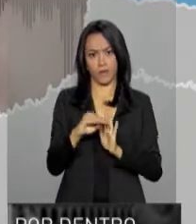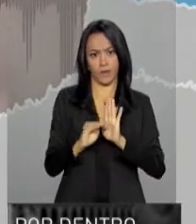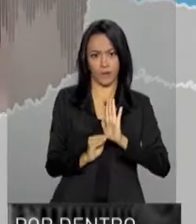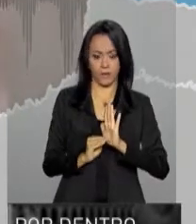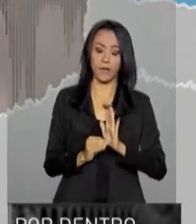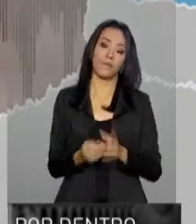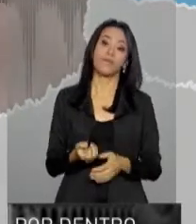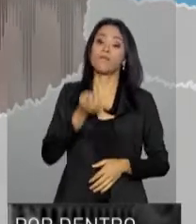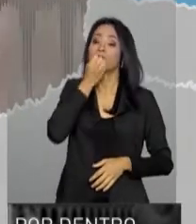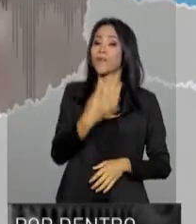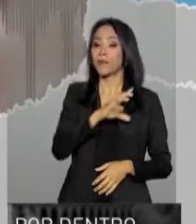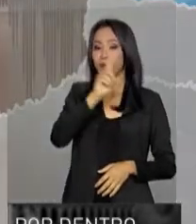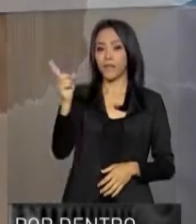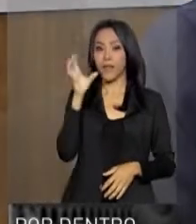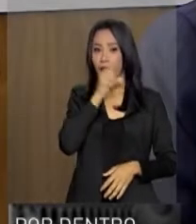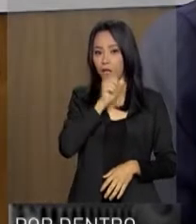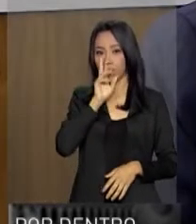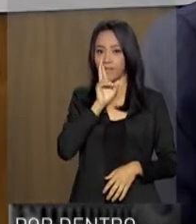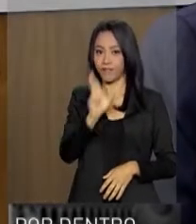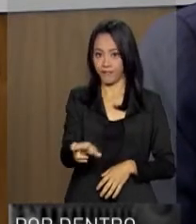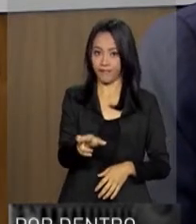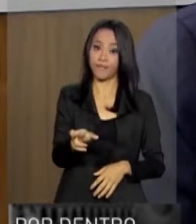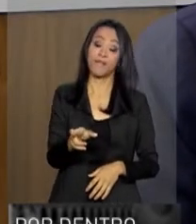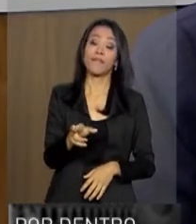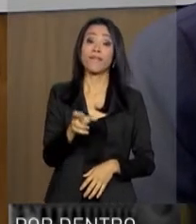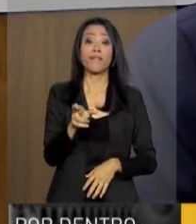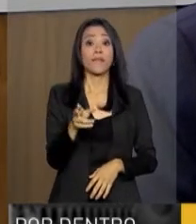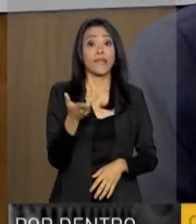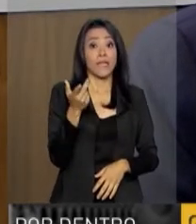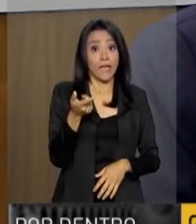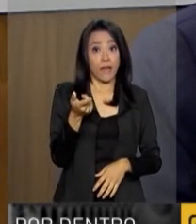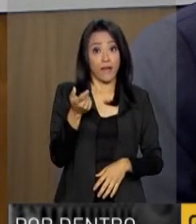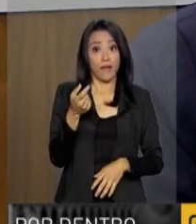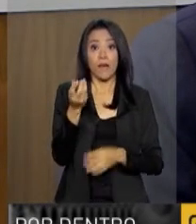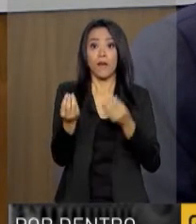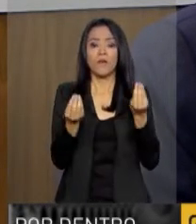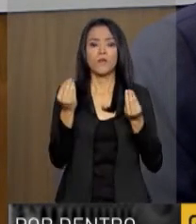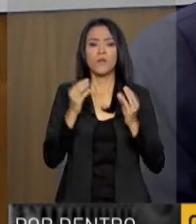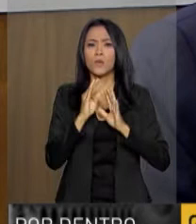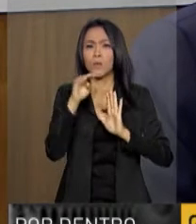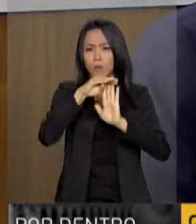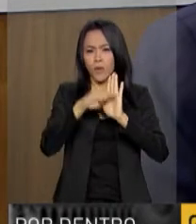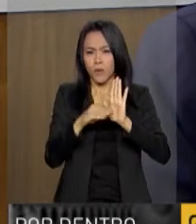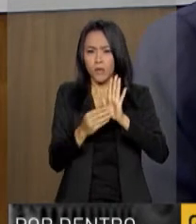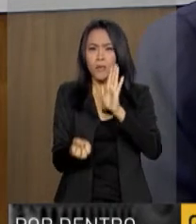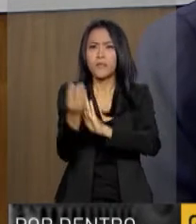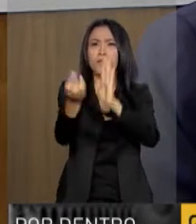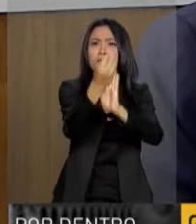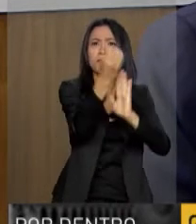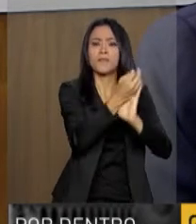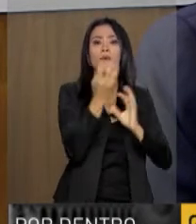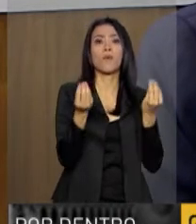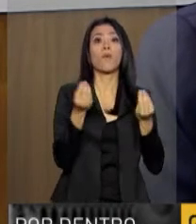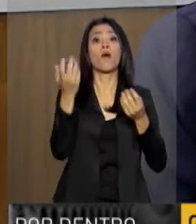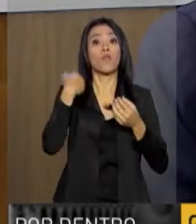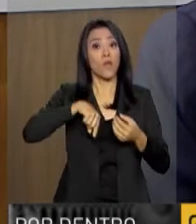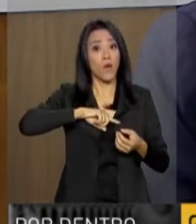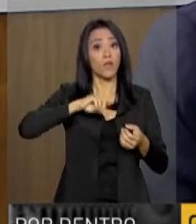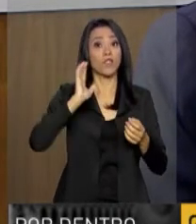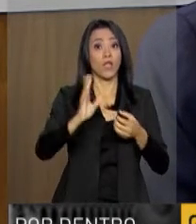que seja mais rápida a implantação total do programa nós firmamos convênios com as prefeituras